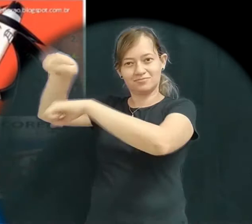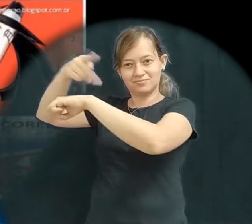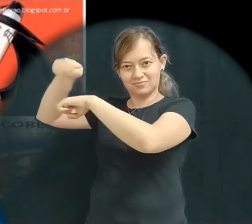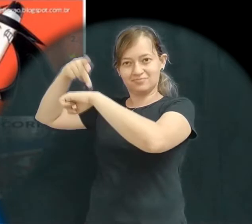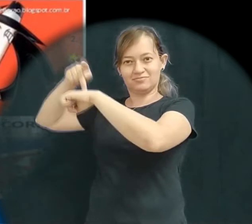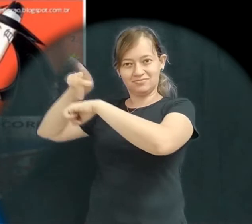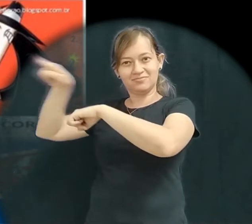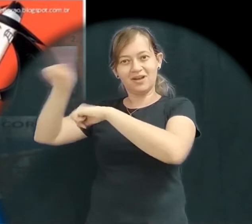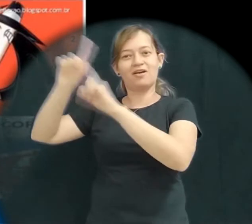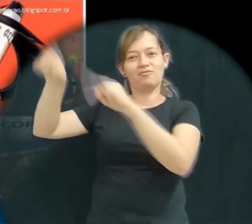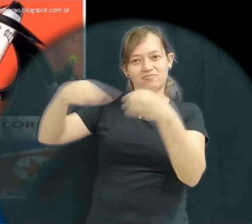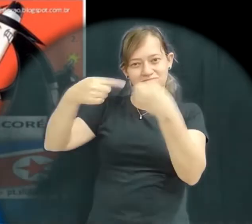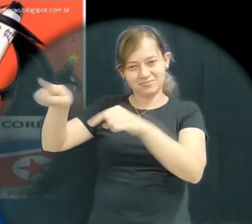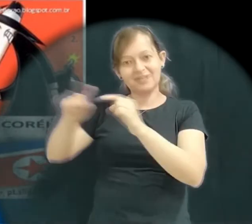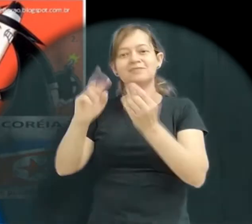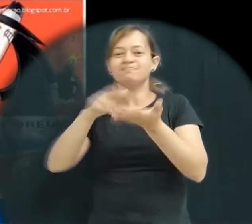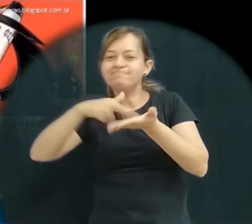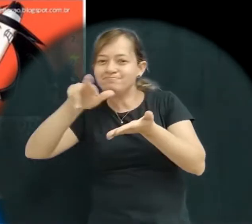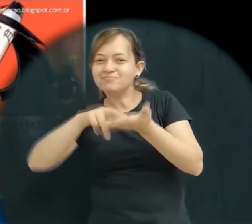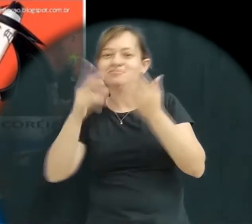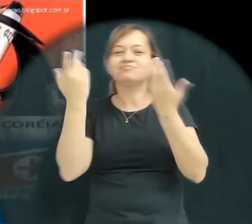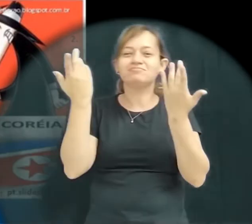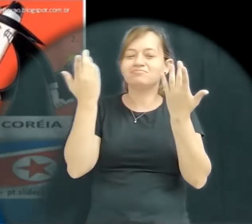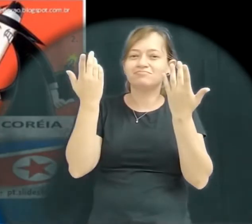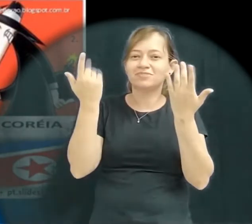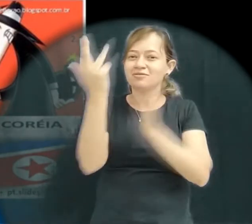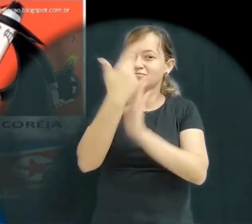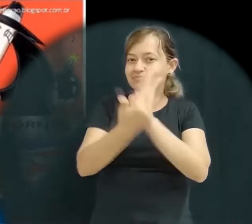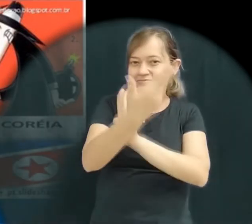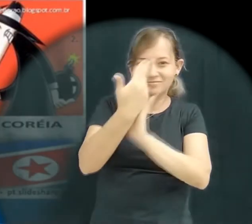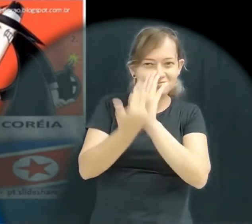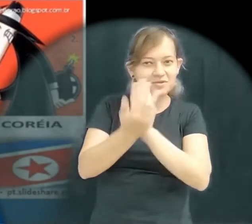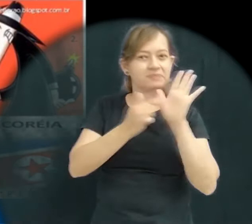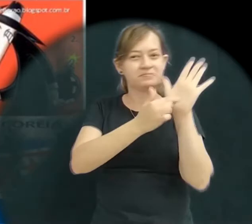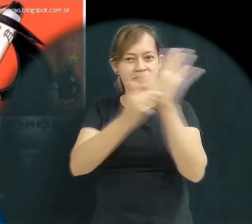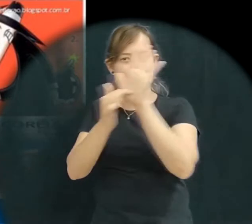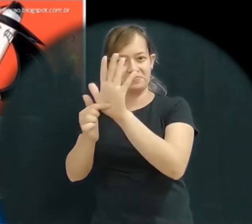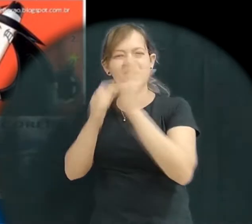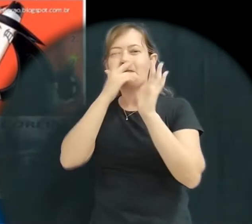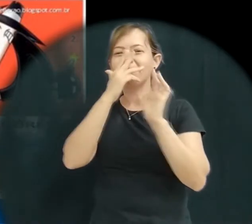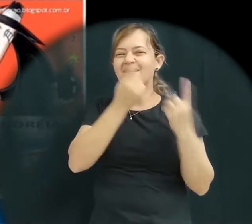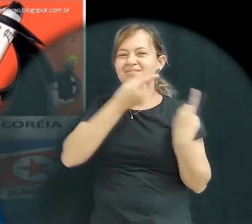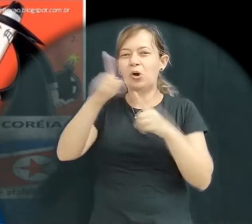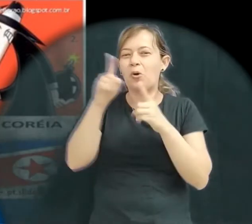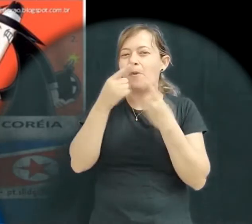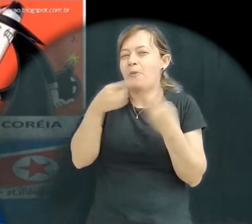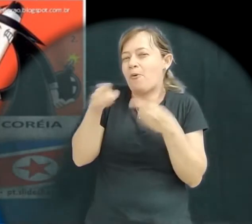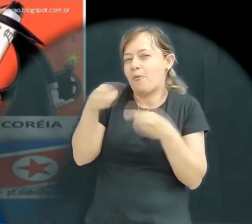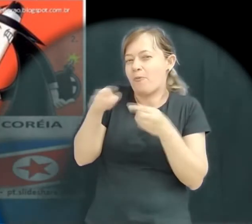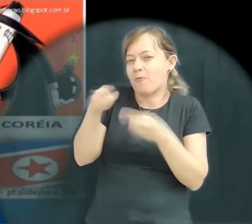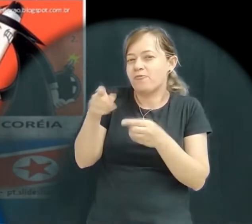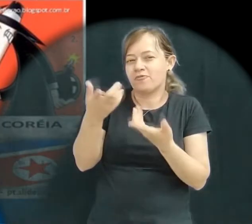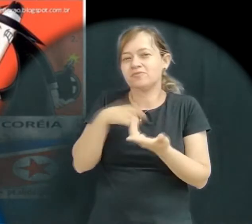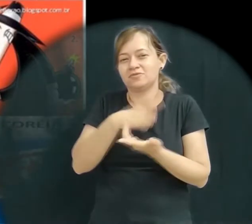usado de propaganda em revista de quadrinhos, em desenhos animados, e também tinham as versões de heróis soviéticos